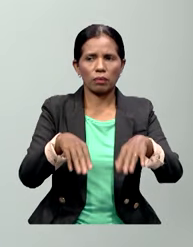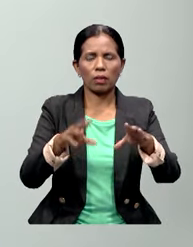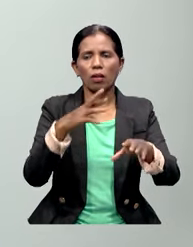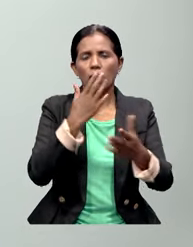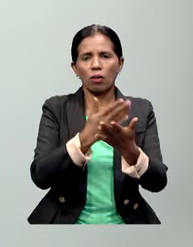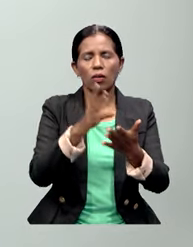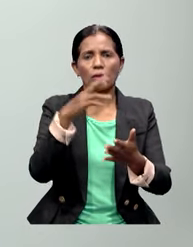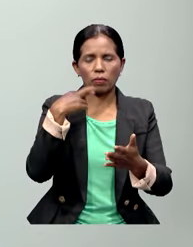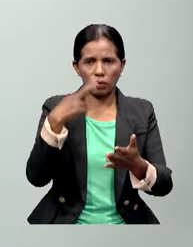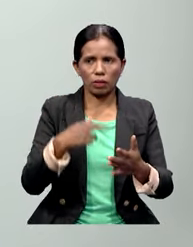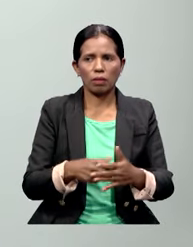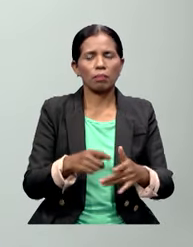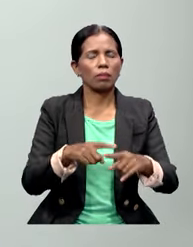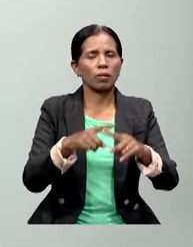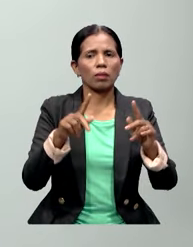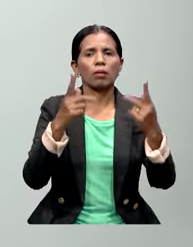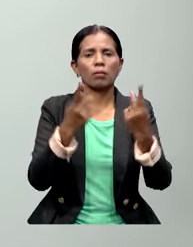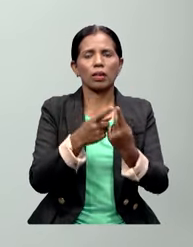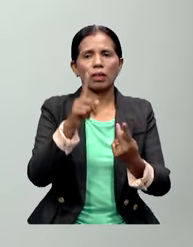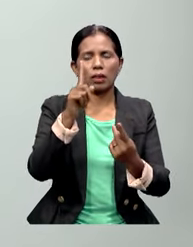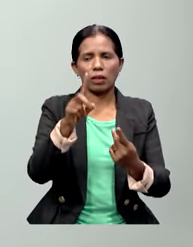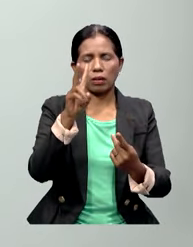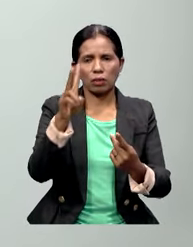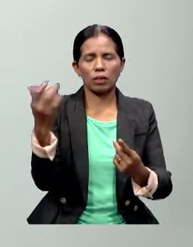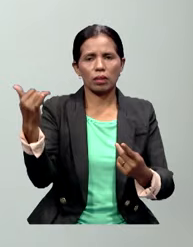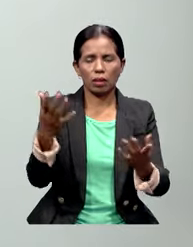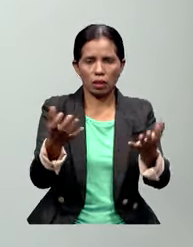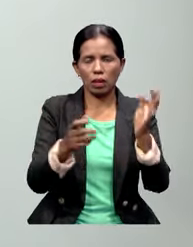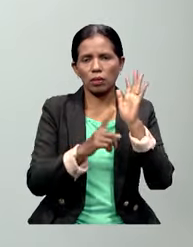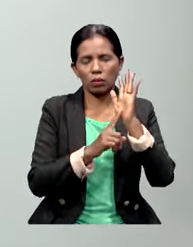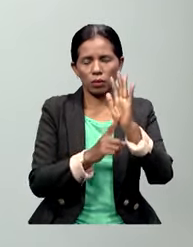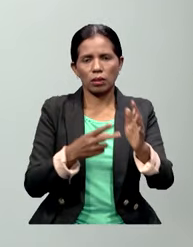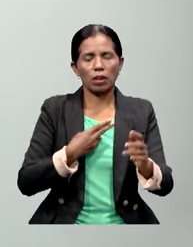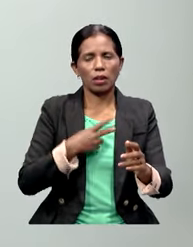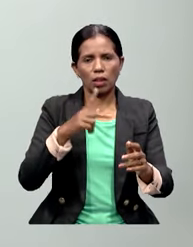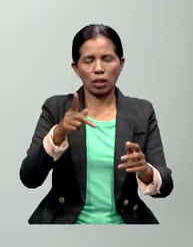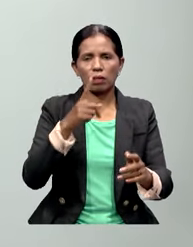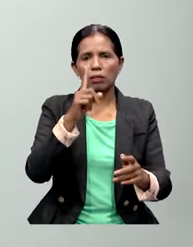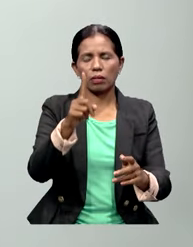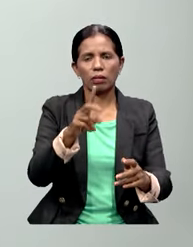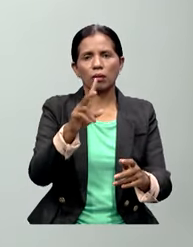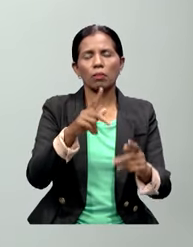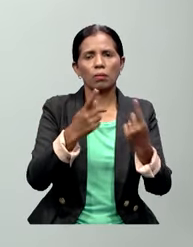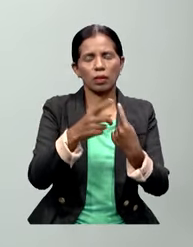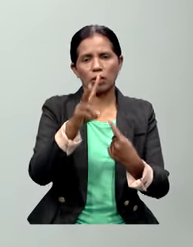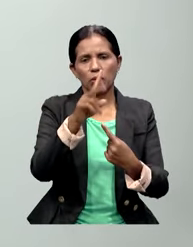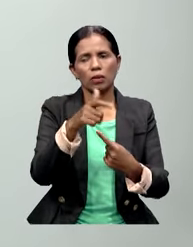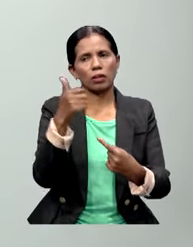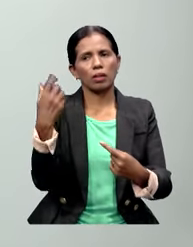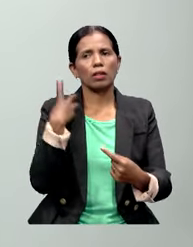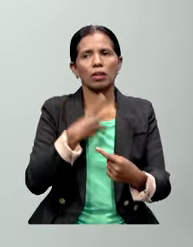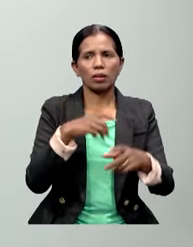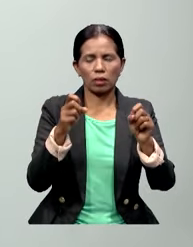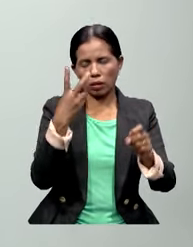ne. Mabe kompanya ida ruam hatu dudun sana komportamento dia, kompanya ida rua selo balo ita